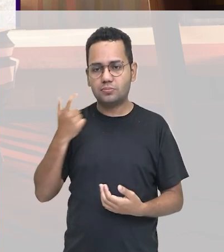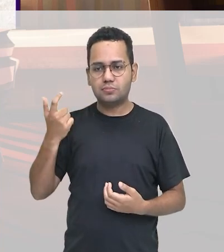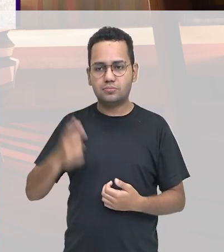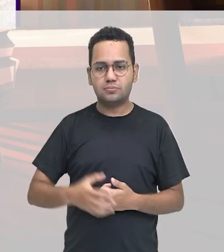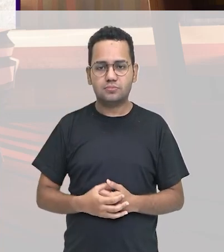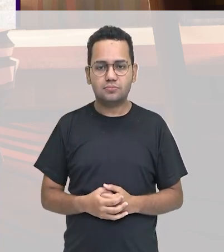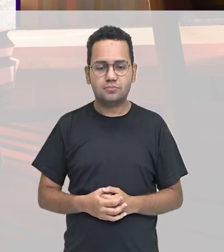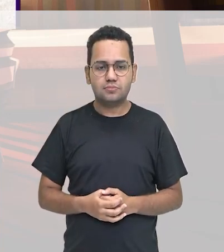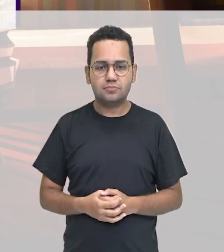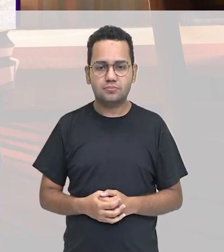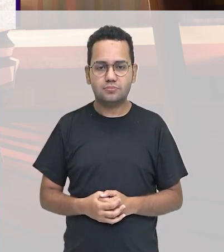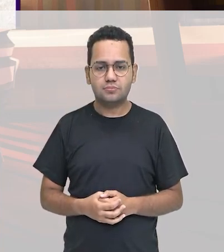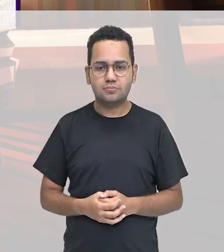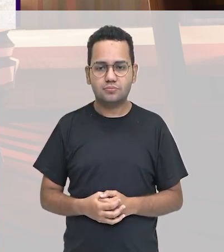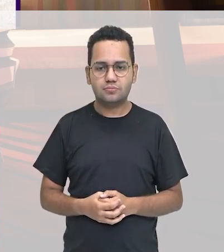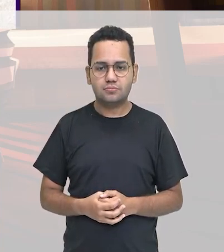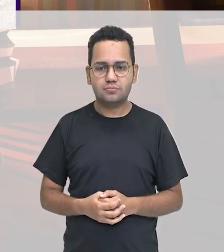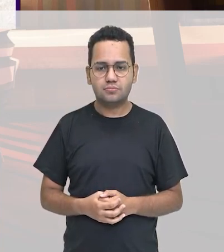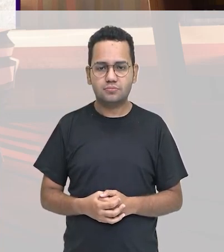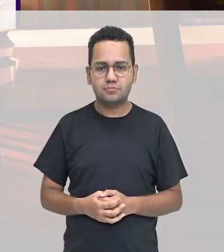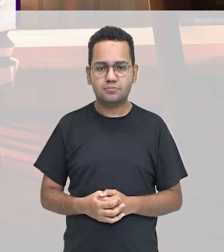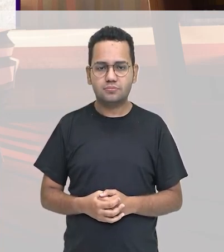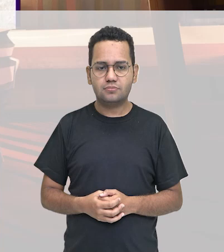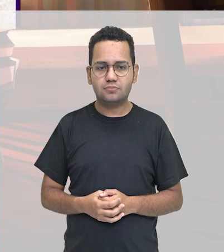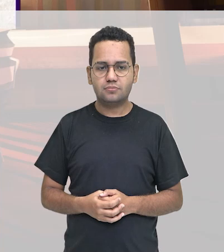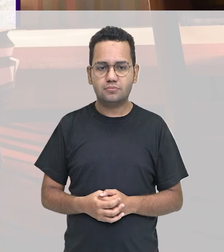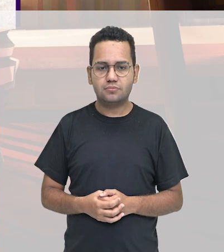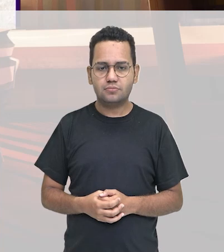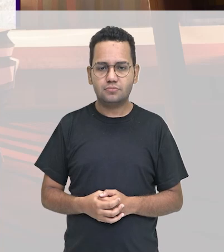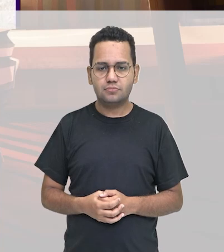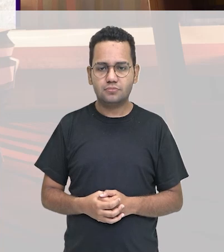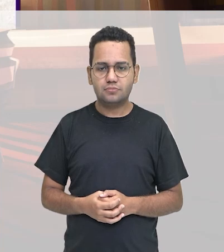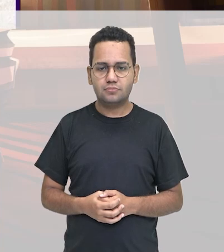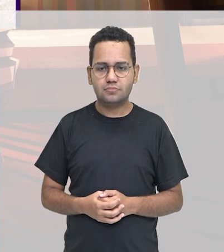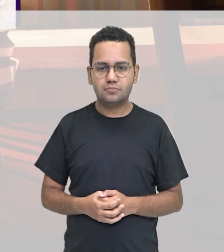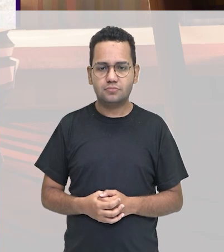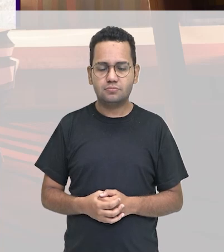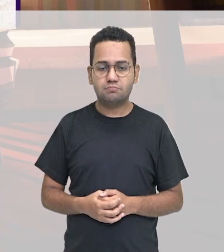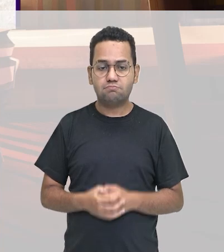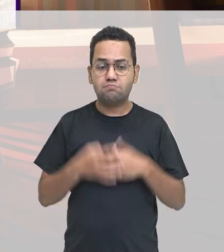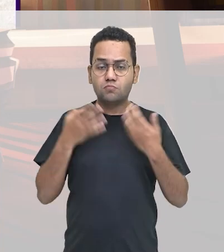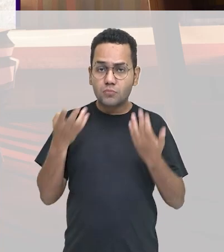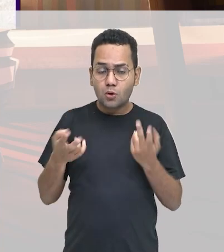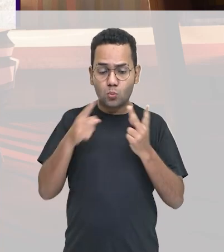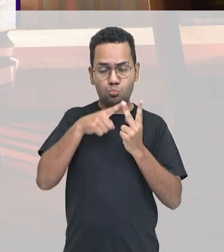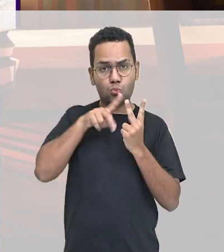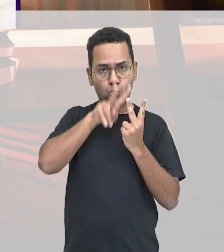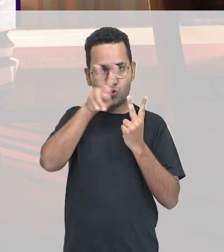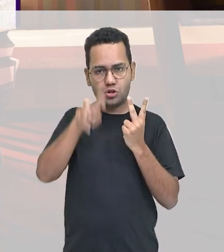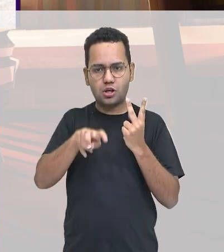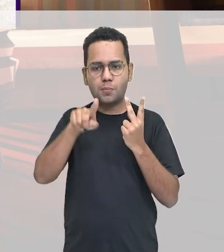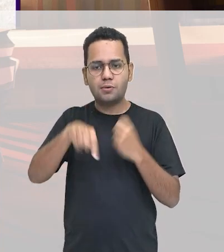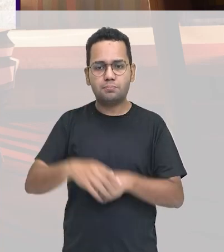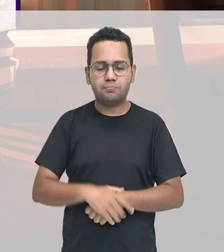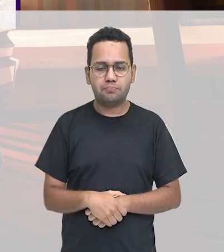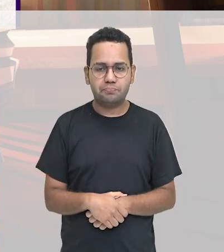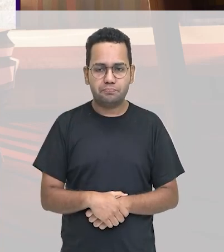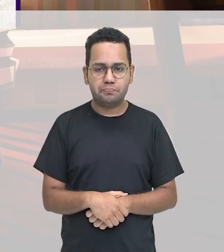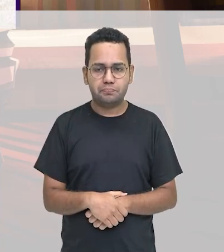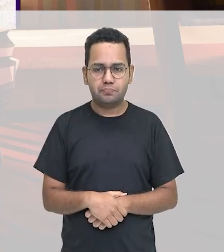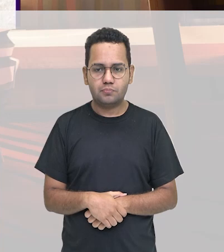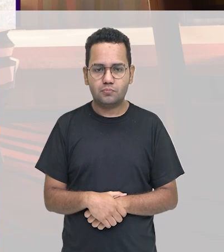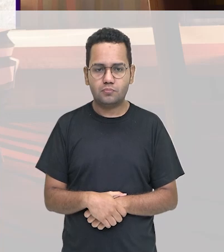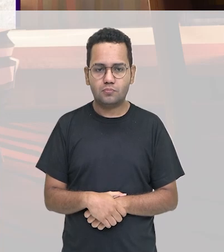que a imaginação sociológica ela é a consciência viva da